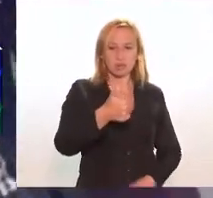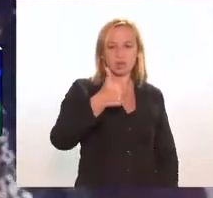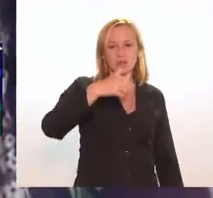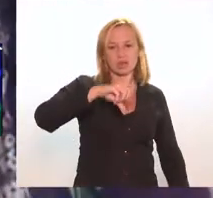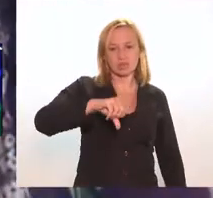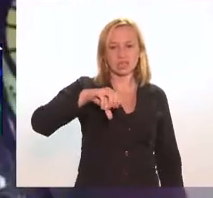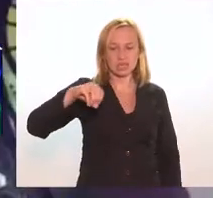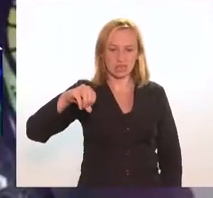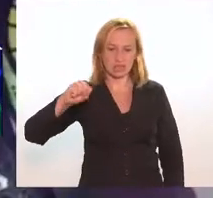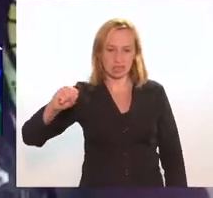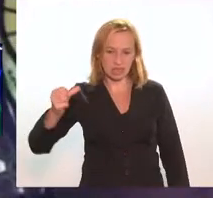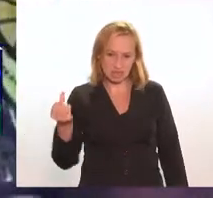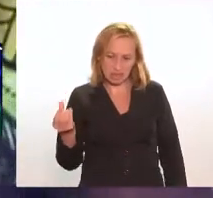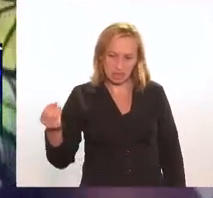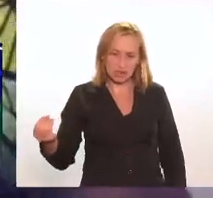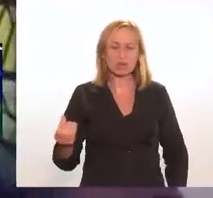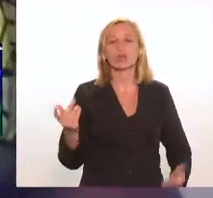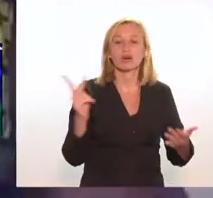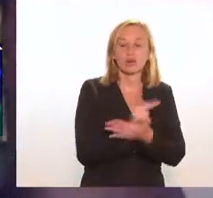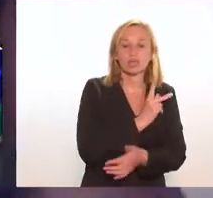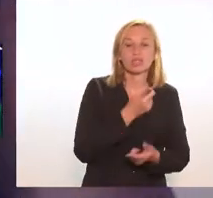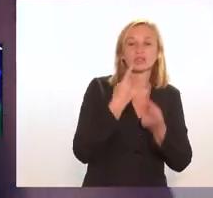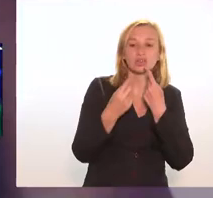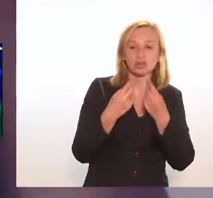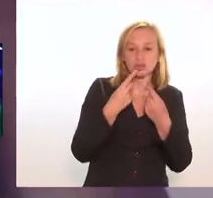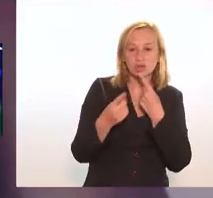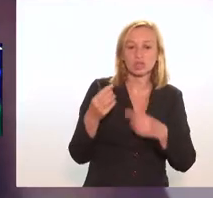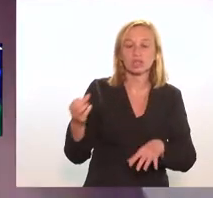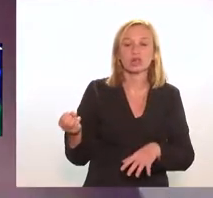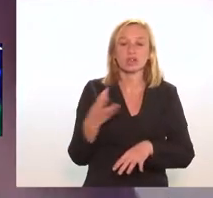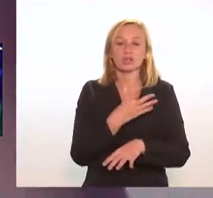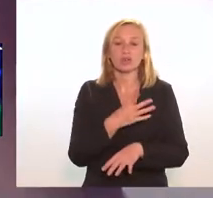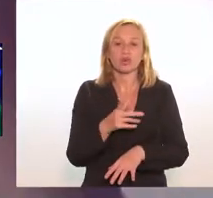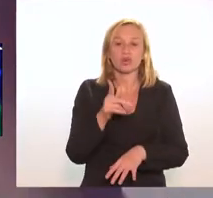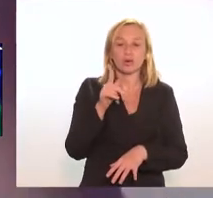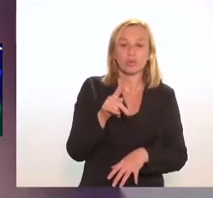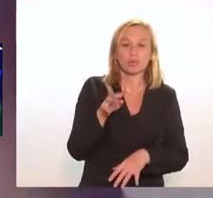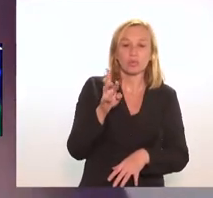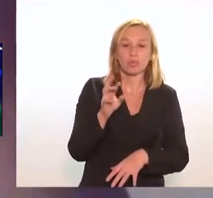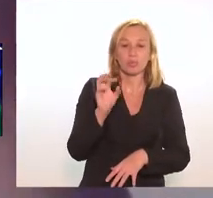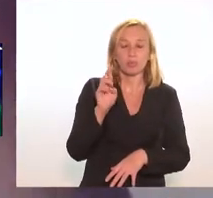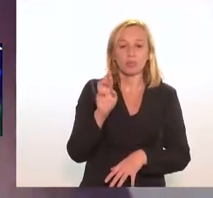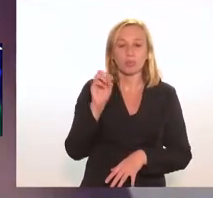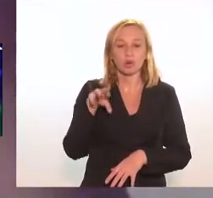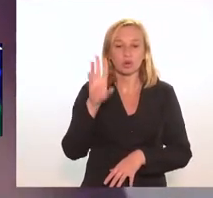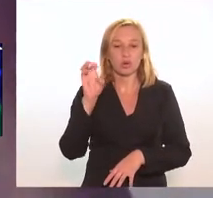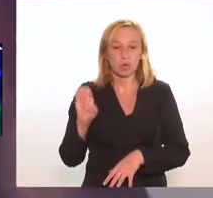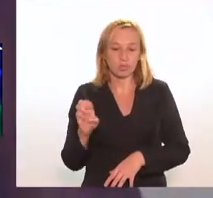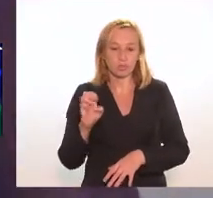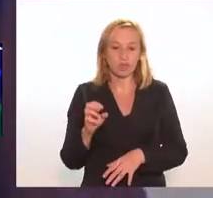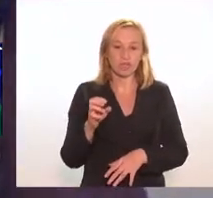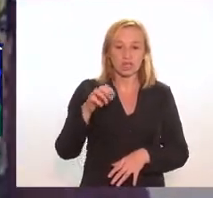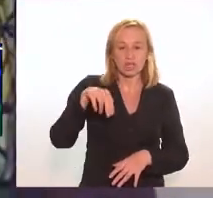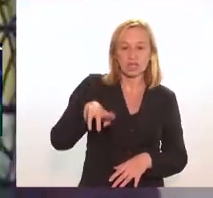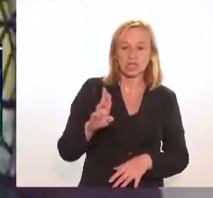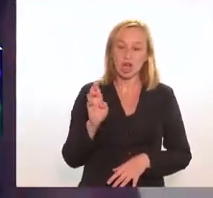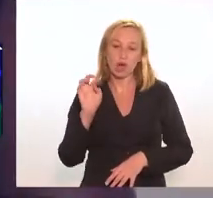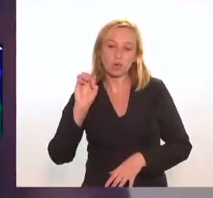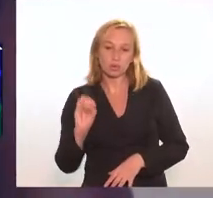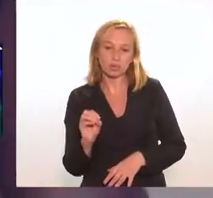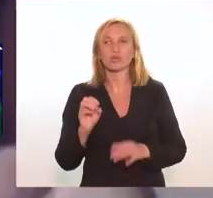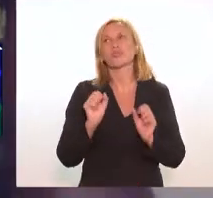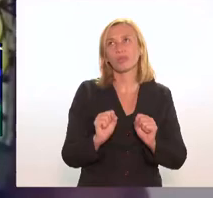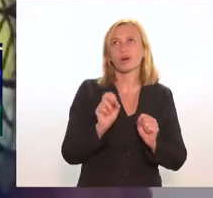quando aconteceu esse debate, eles criaram um novo pronome de neutralidade. Ou seja, isso pode ser resolvido